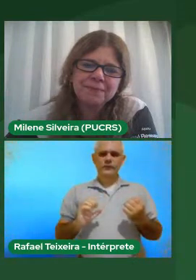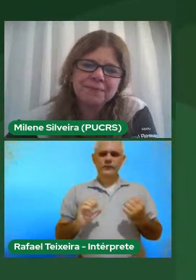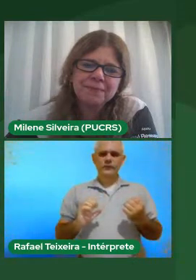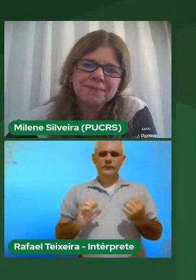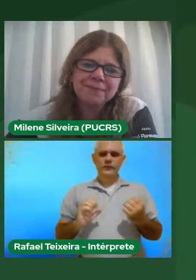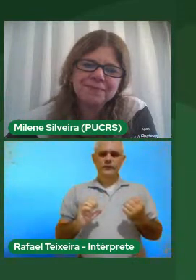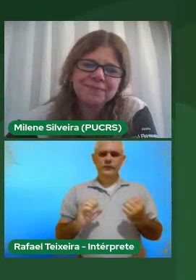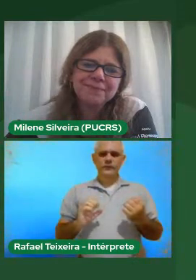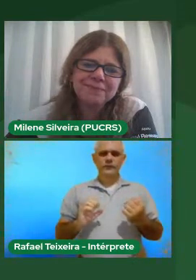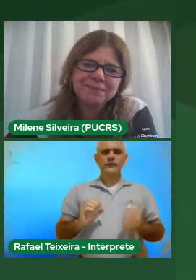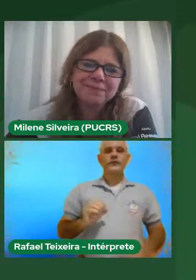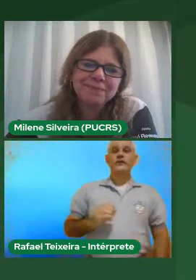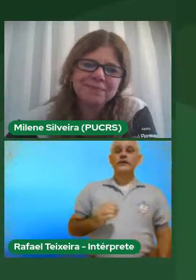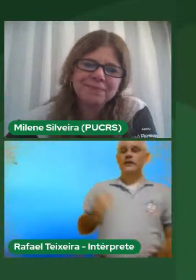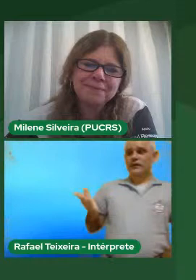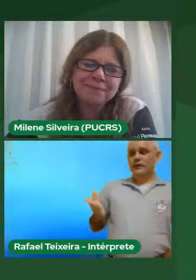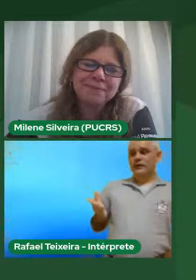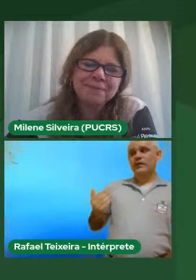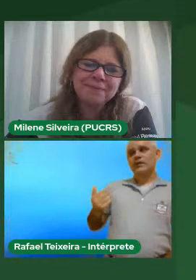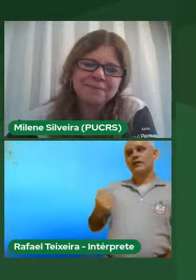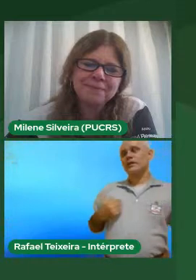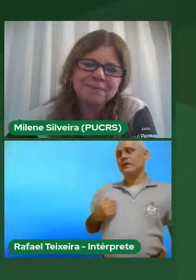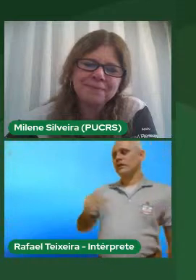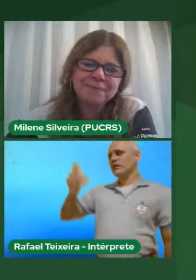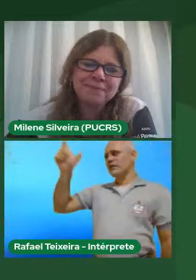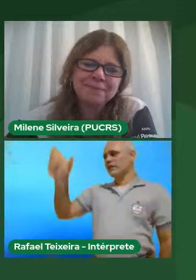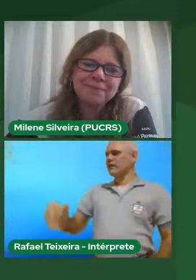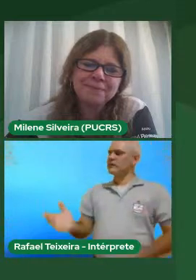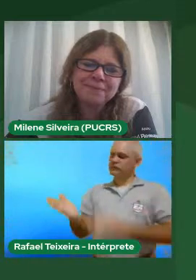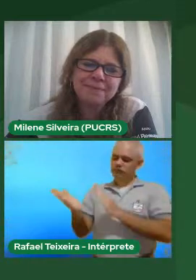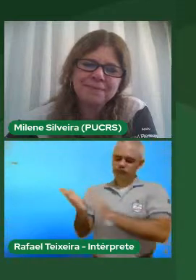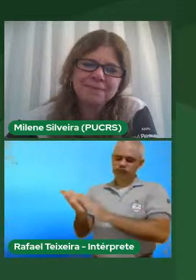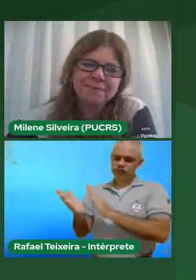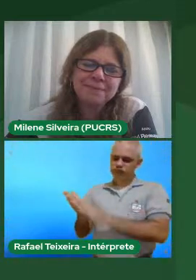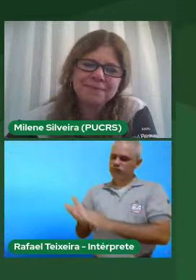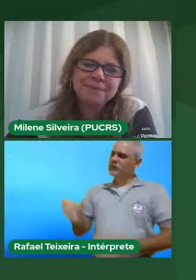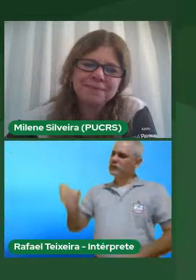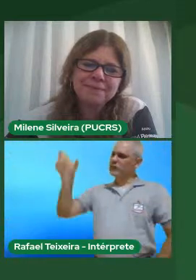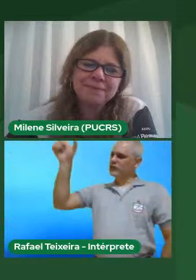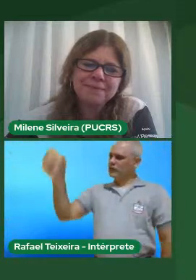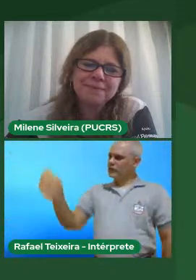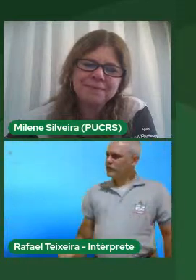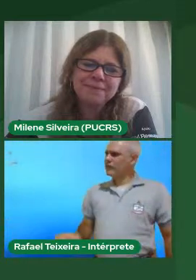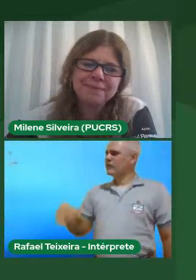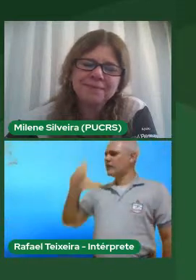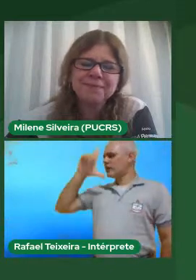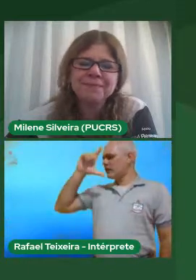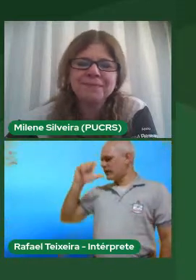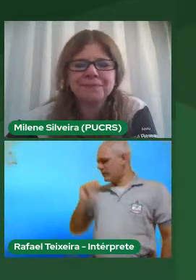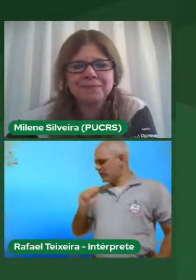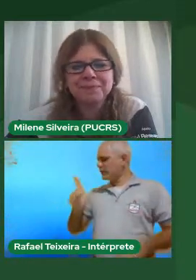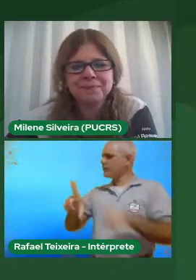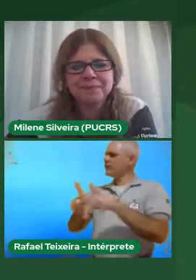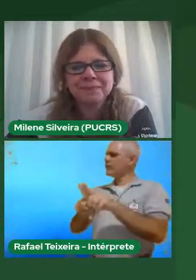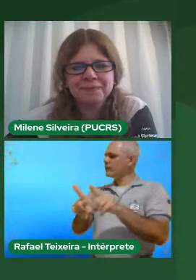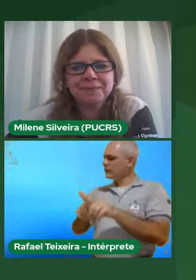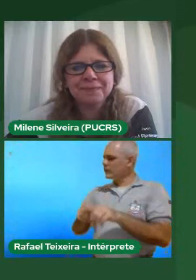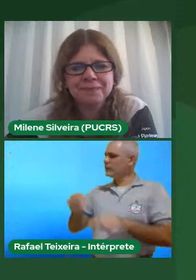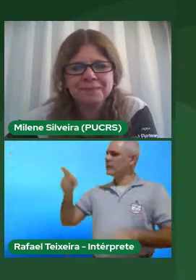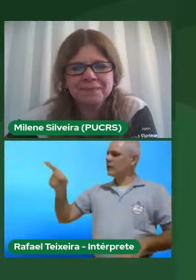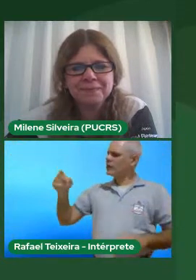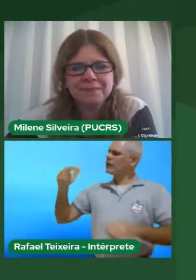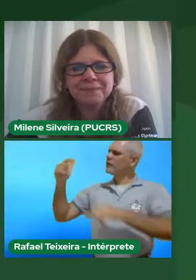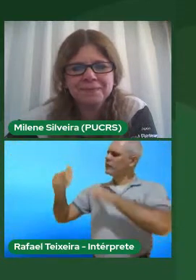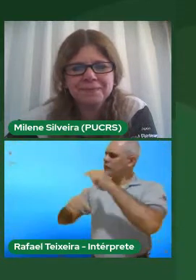Milene, querida, eu te admiro muito como pessoa, professora, pesquisadora, né, sou muito feliz de ser sua amiga.